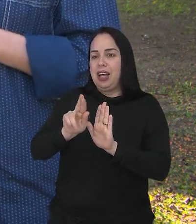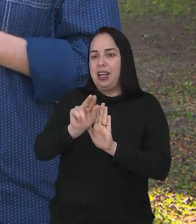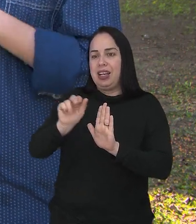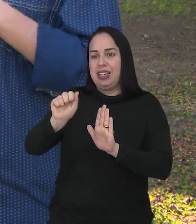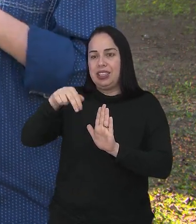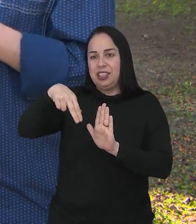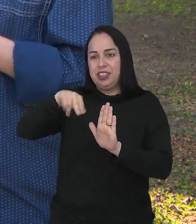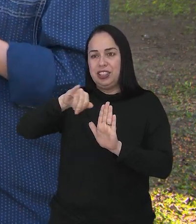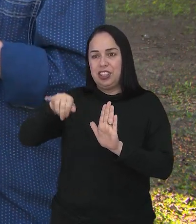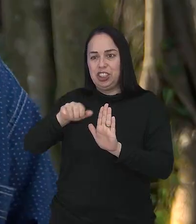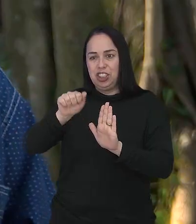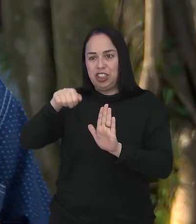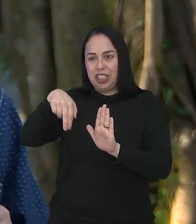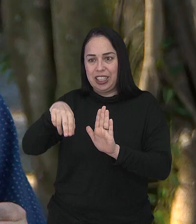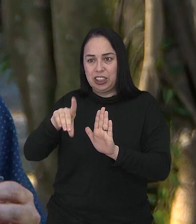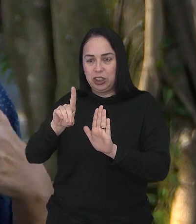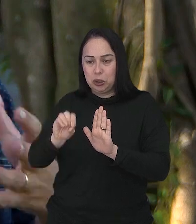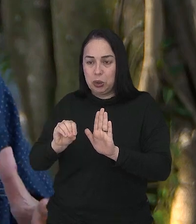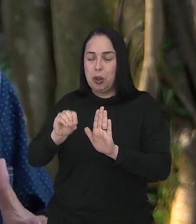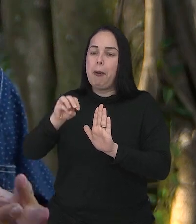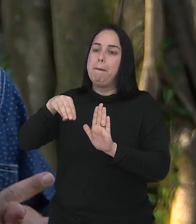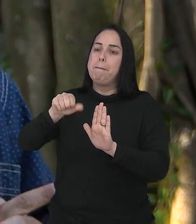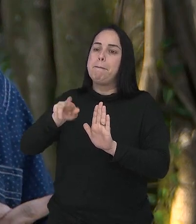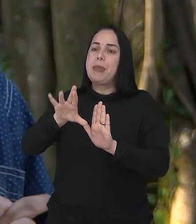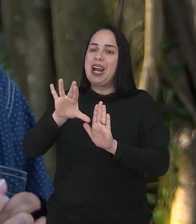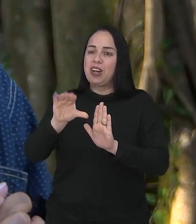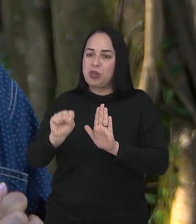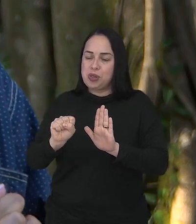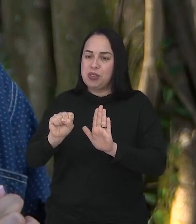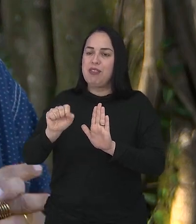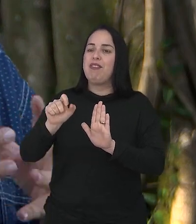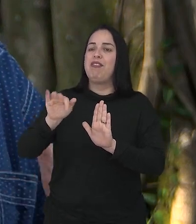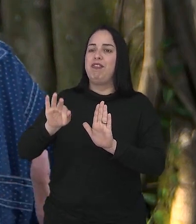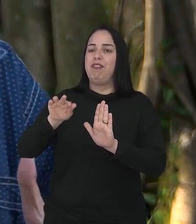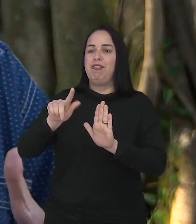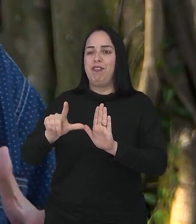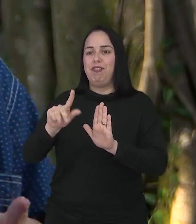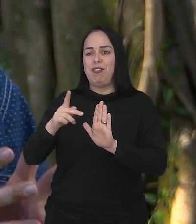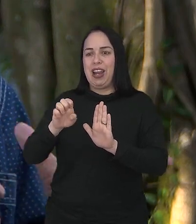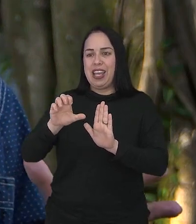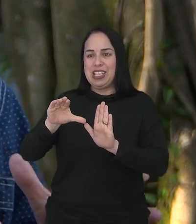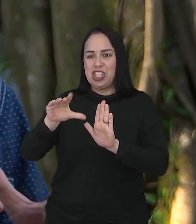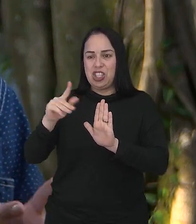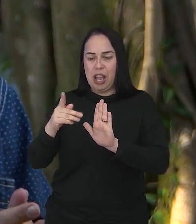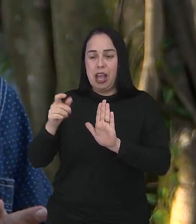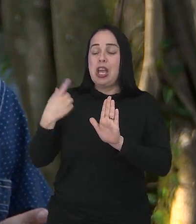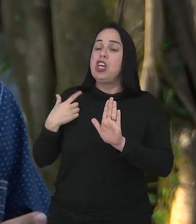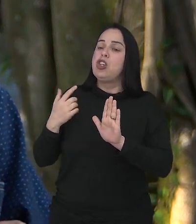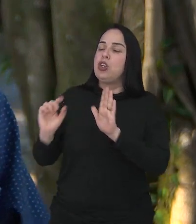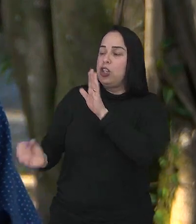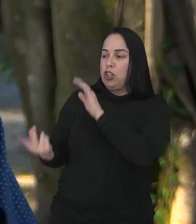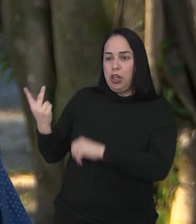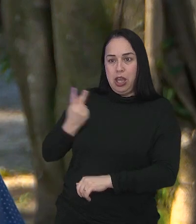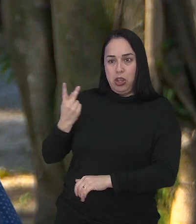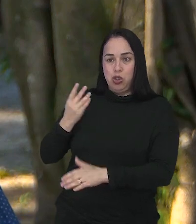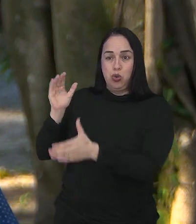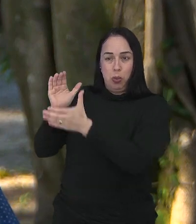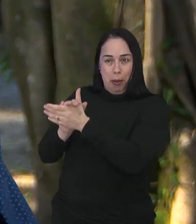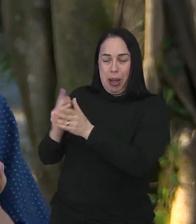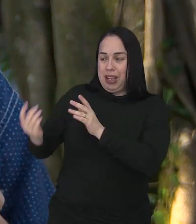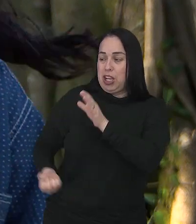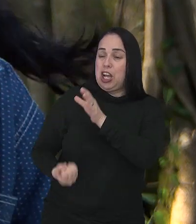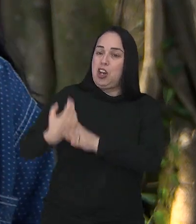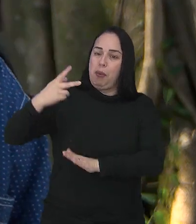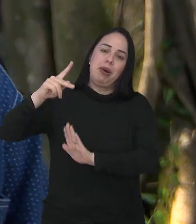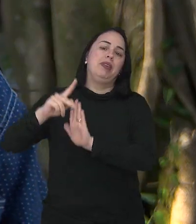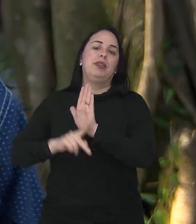Flecha. Essa ideia surgiu do meu marido, que é meu parceiro musical, né? Meu companheiro de vida e de profissão. E eu não